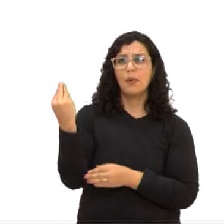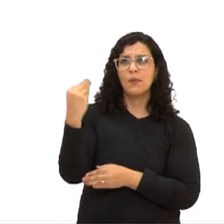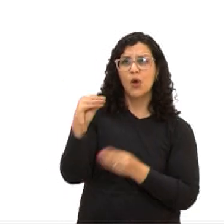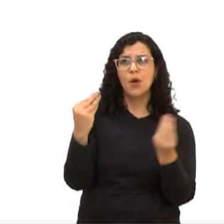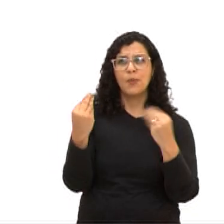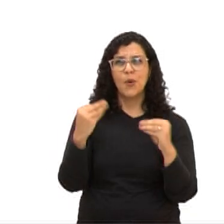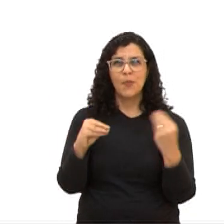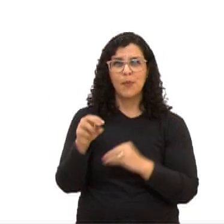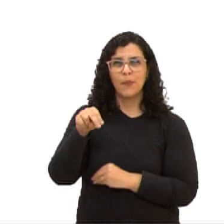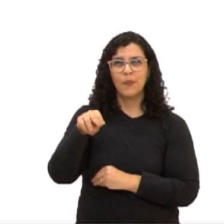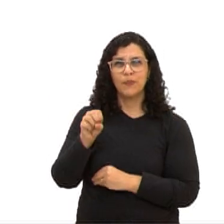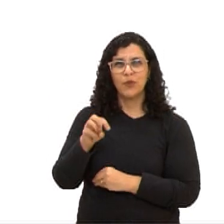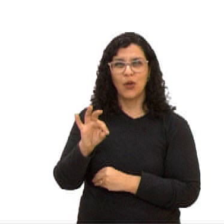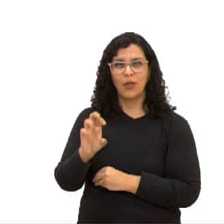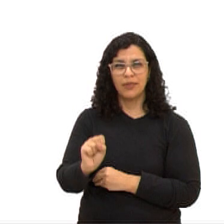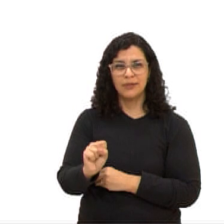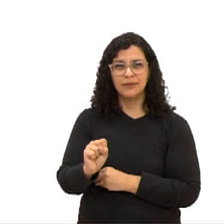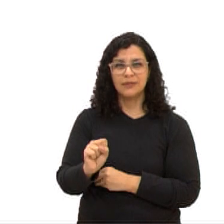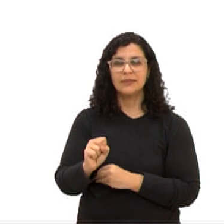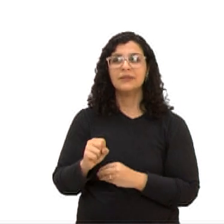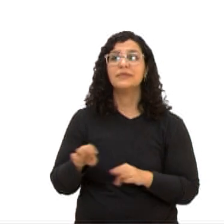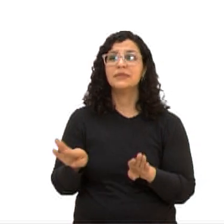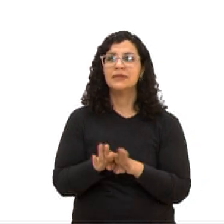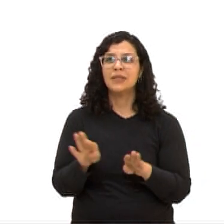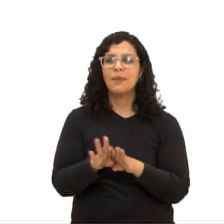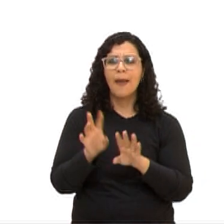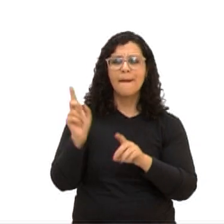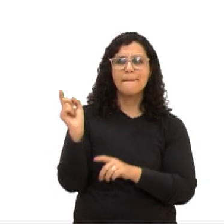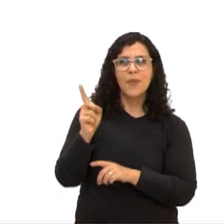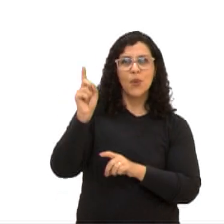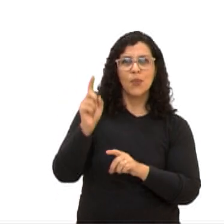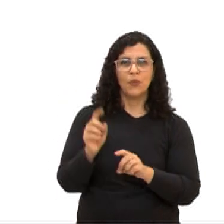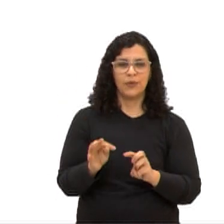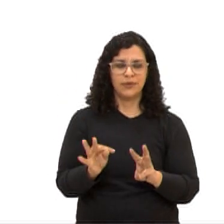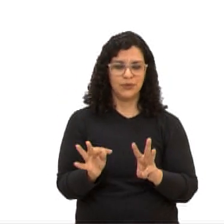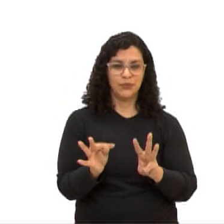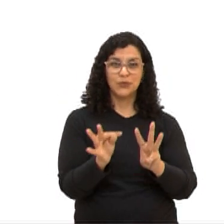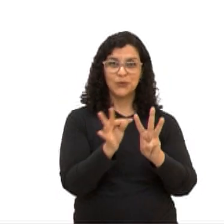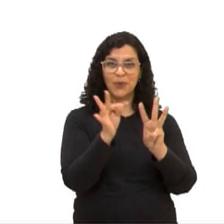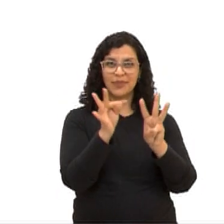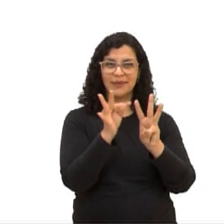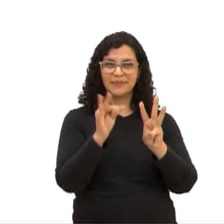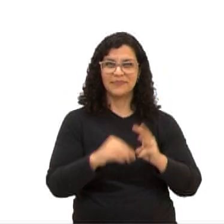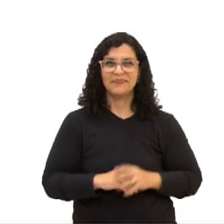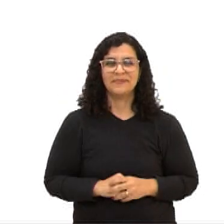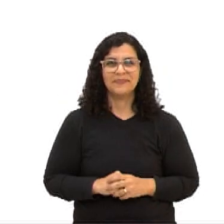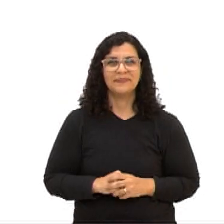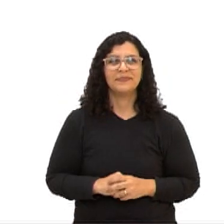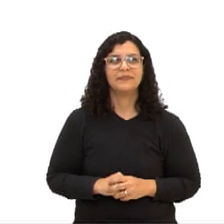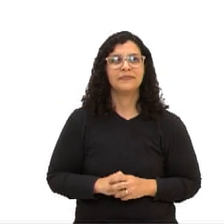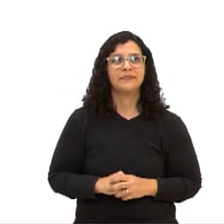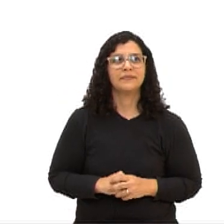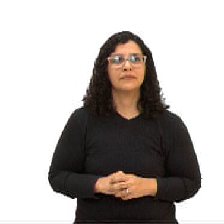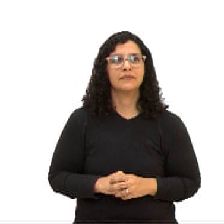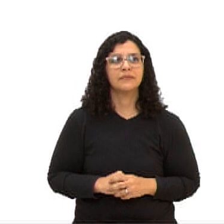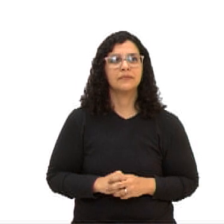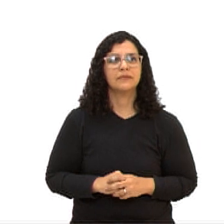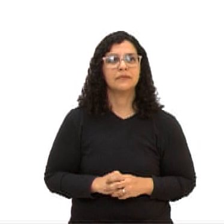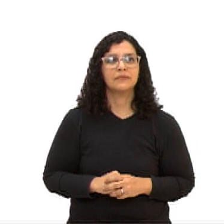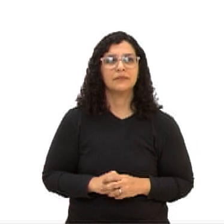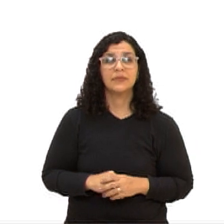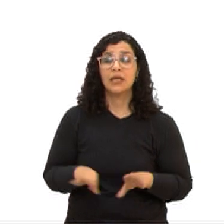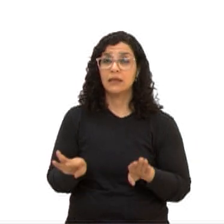e tweet. Então, veremos os gêneros bilhete, né, lembrete de recados, e tweets.